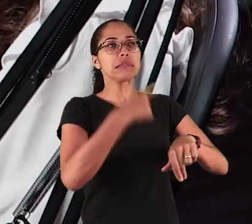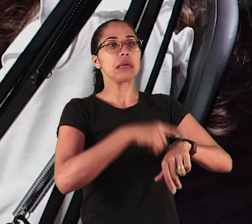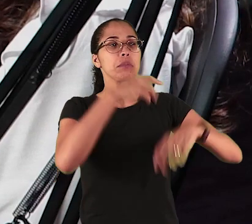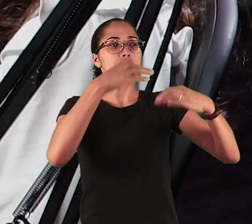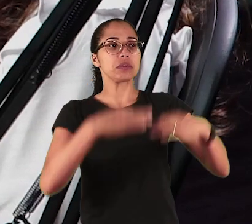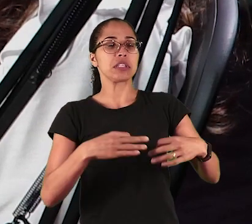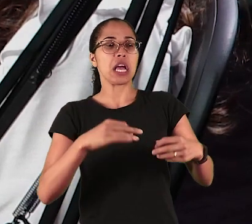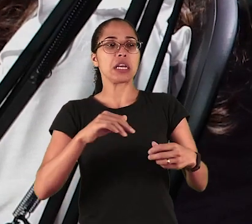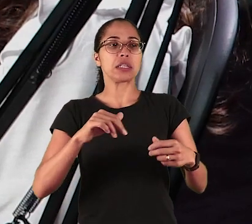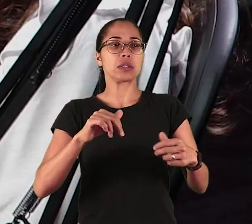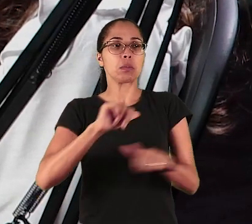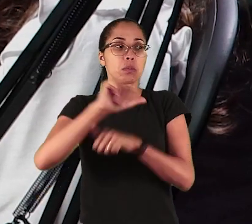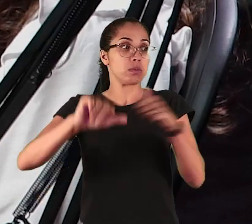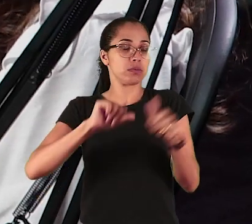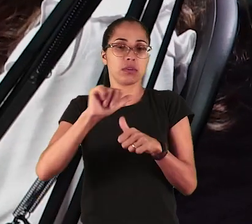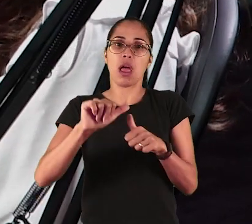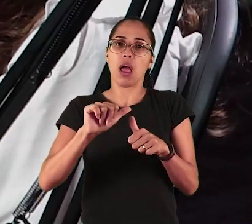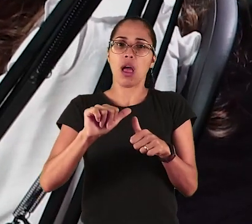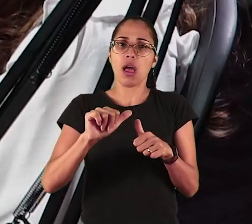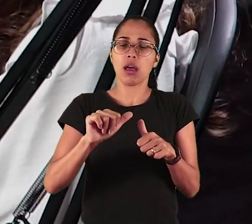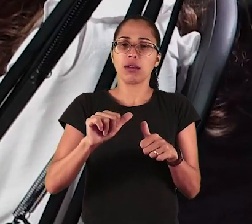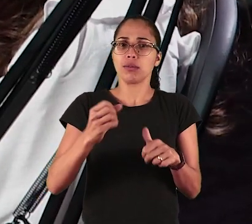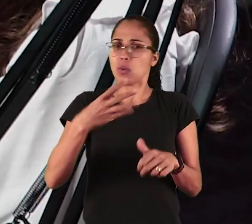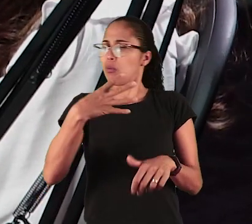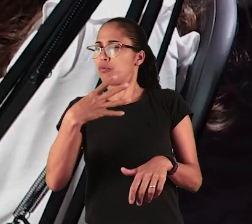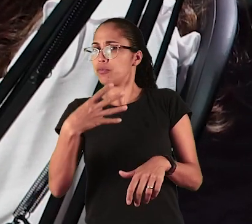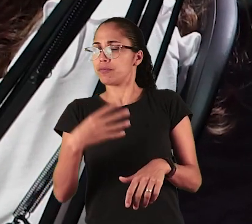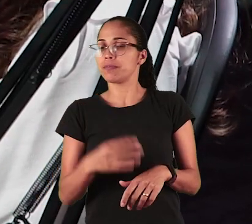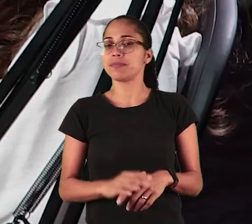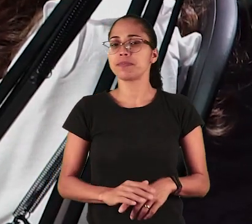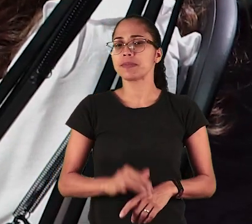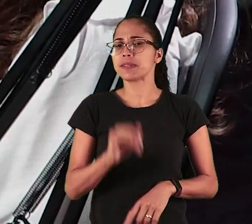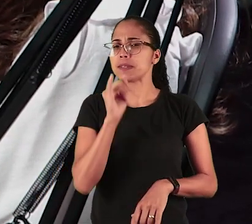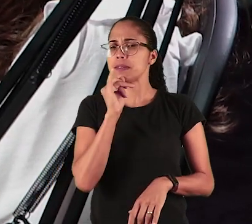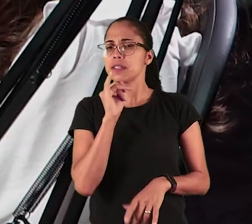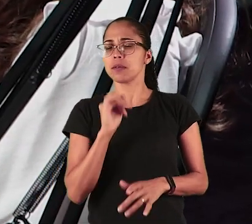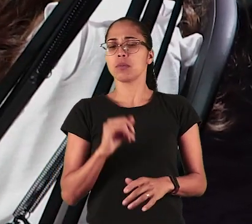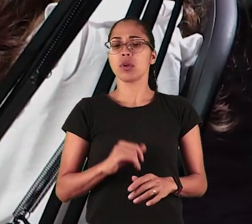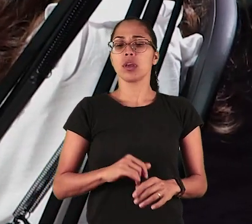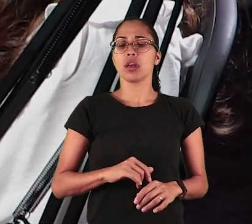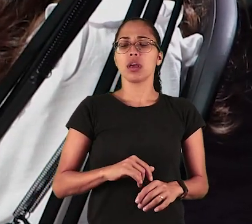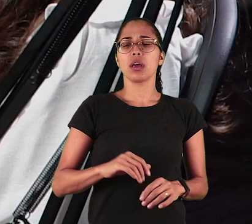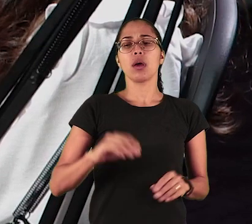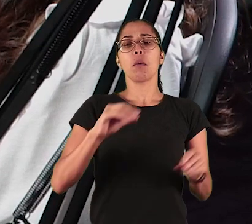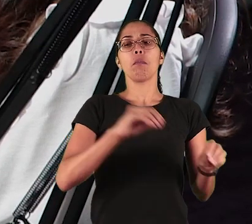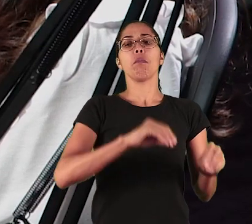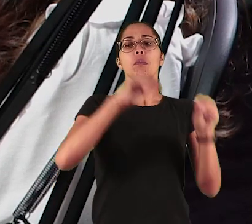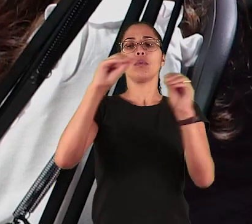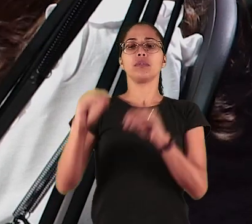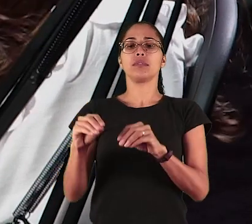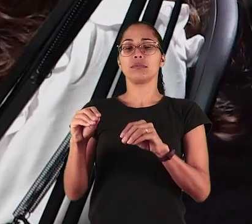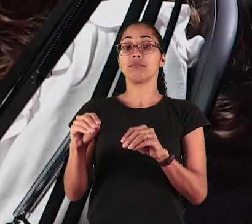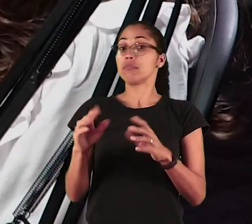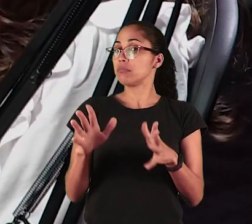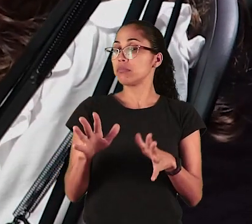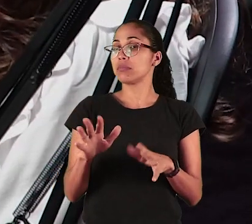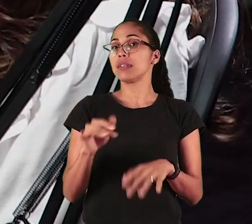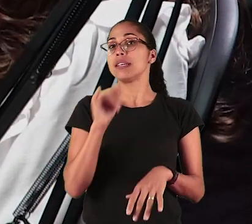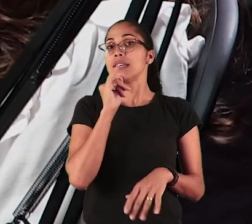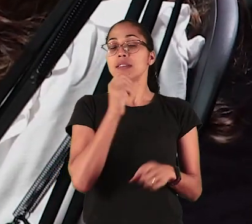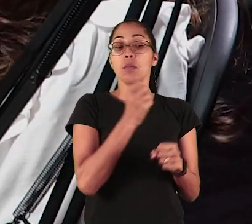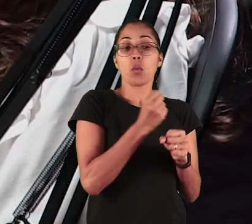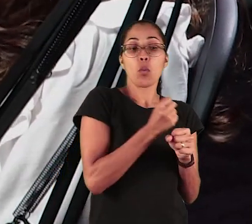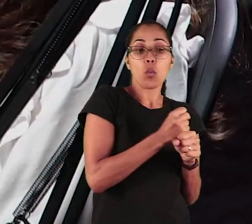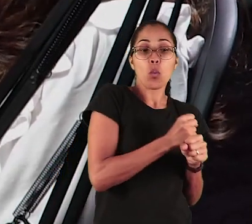momento e um novo momento passa por isso né falar assim poxa eu tô fazendo eu tô indo para o outro lado do balcão